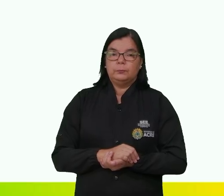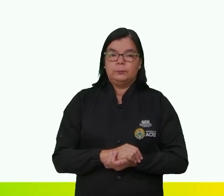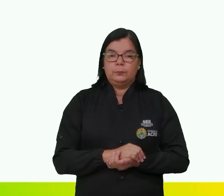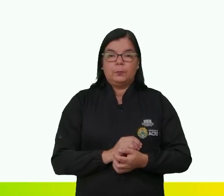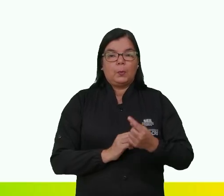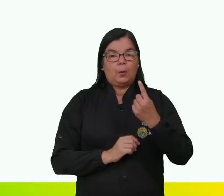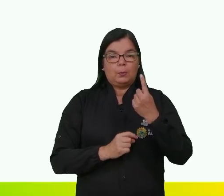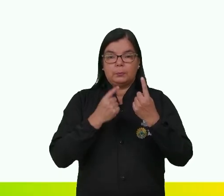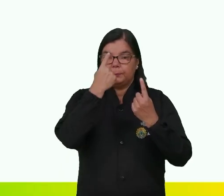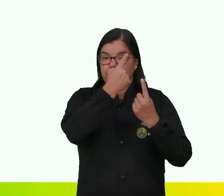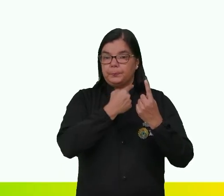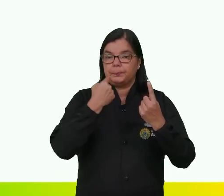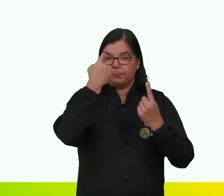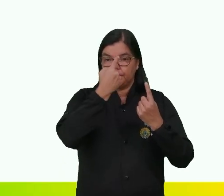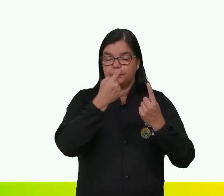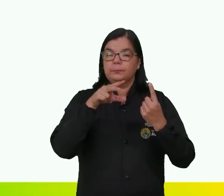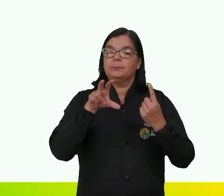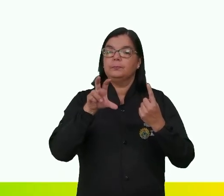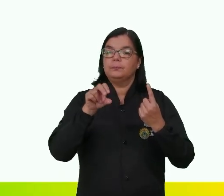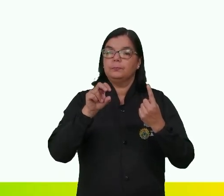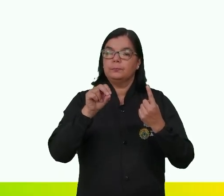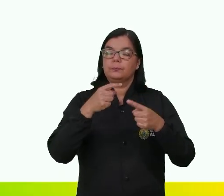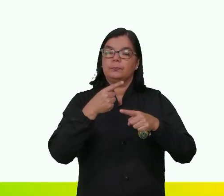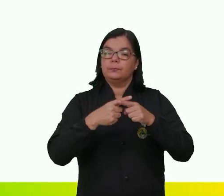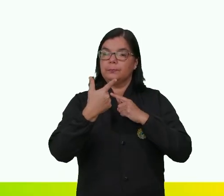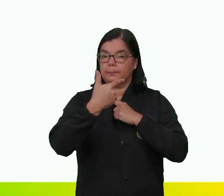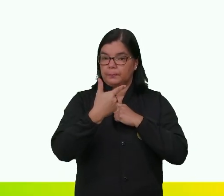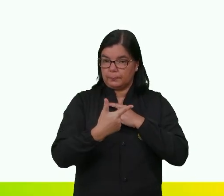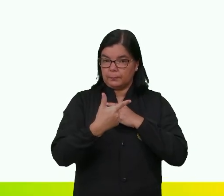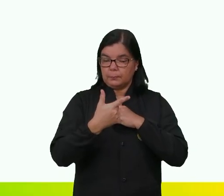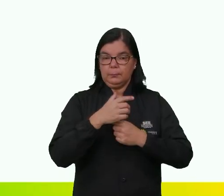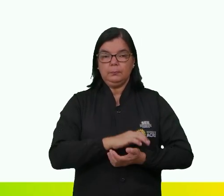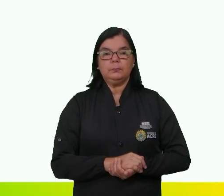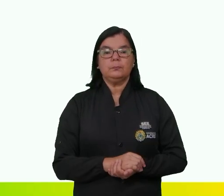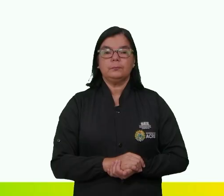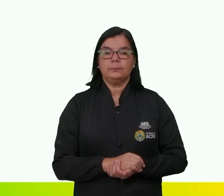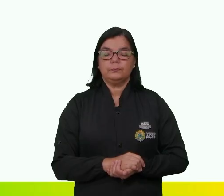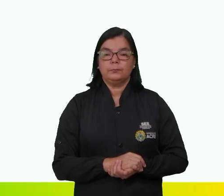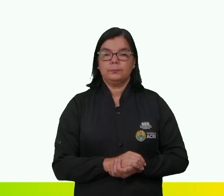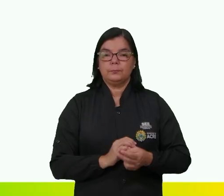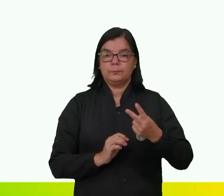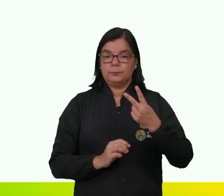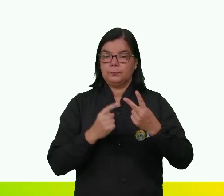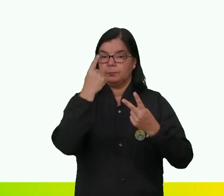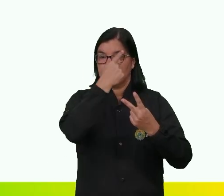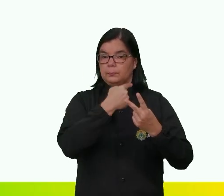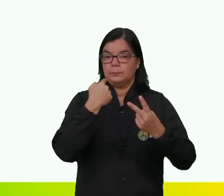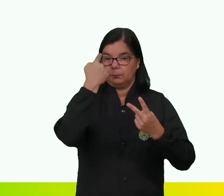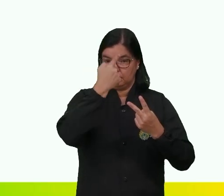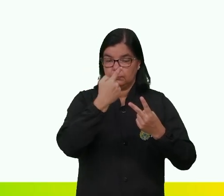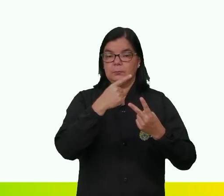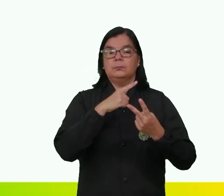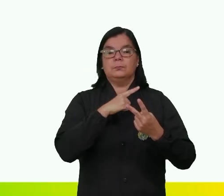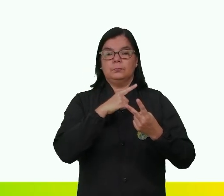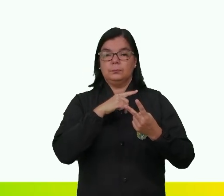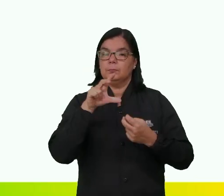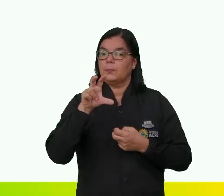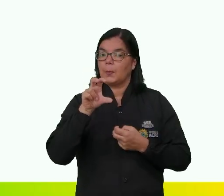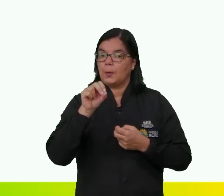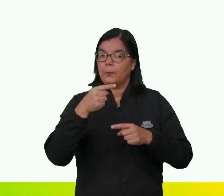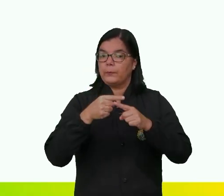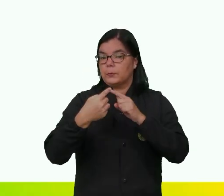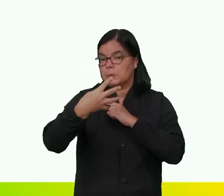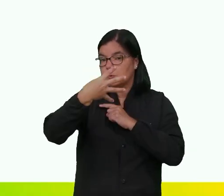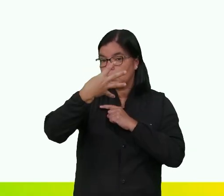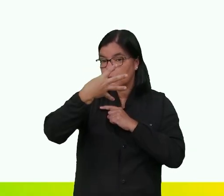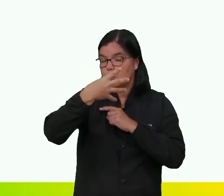1 hora, nós temos 50 vezes 2. Em 2 horas, nós temos 50 vezes